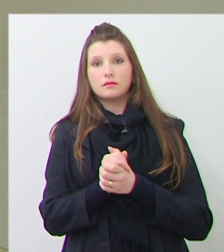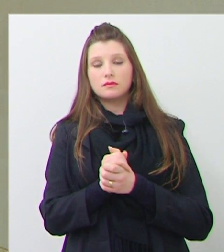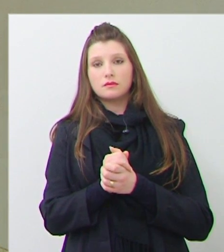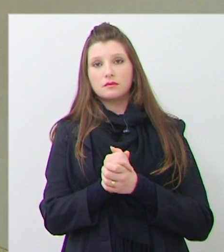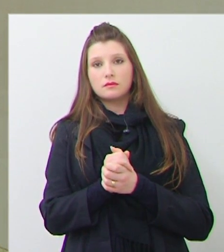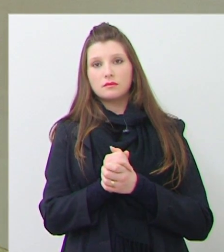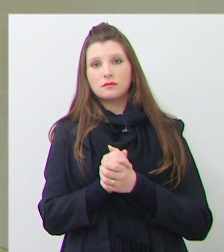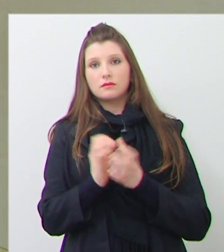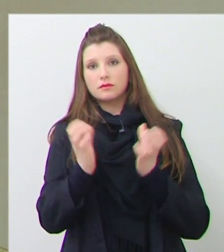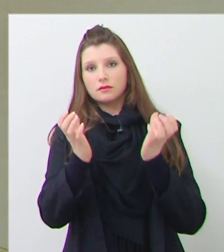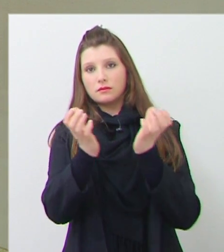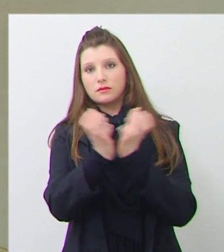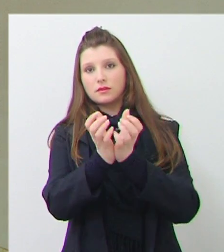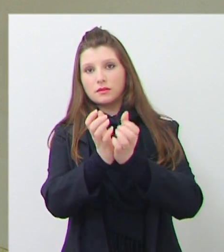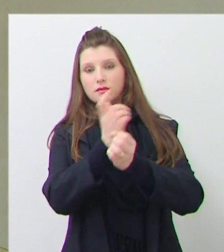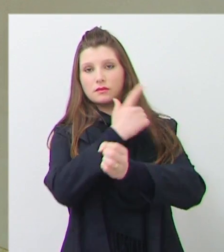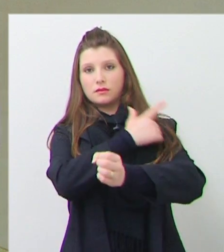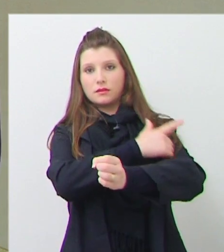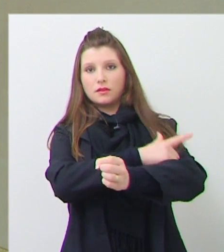do complexo educacional,